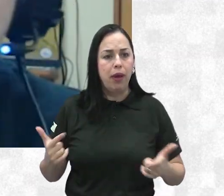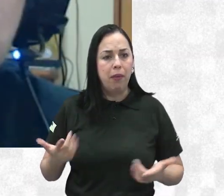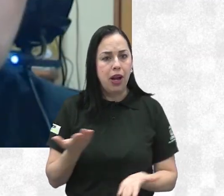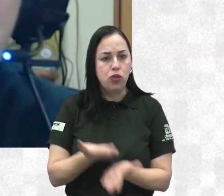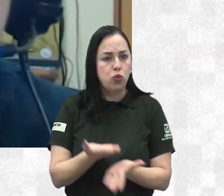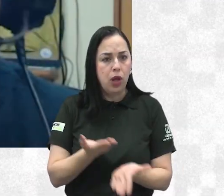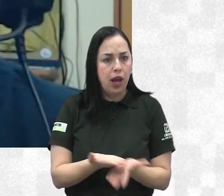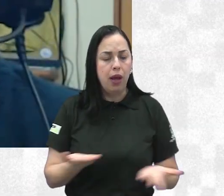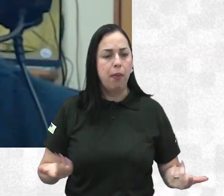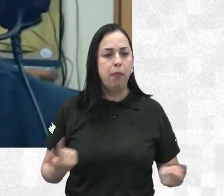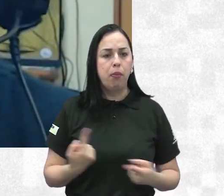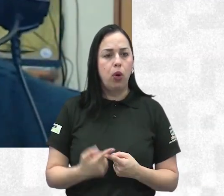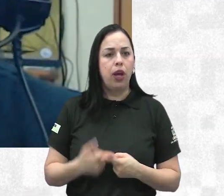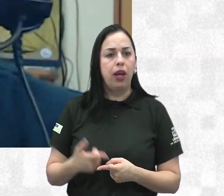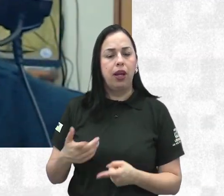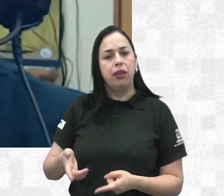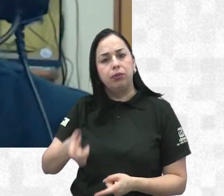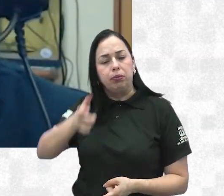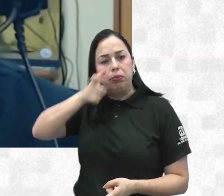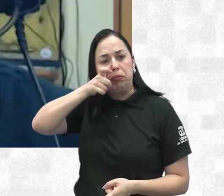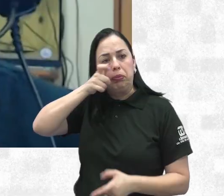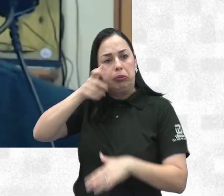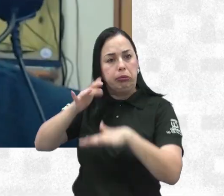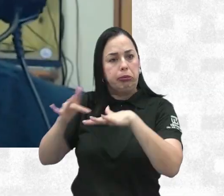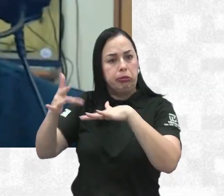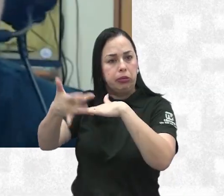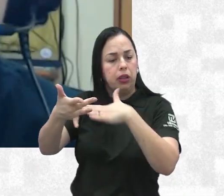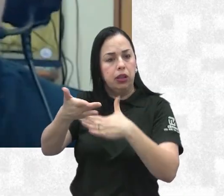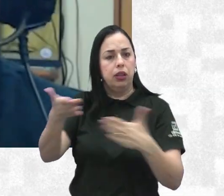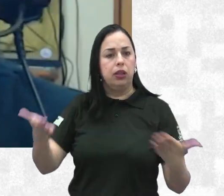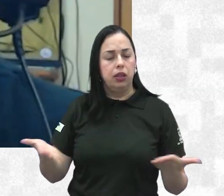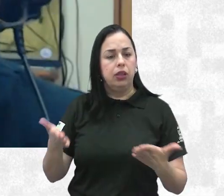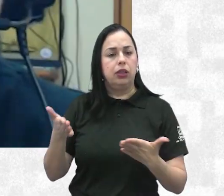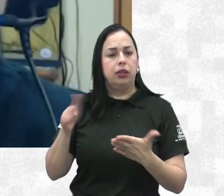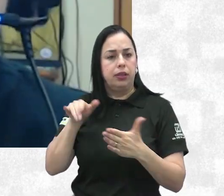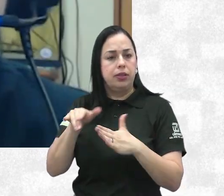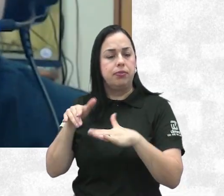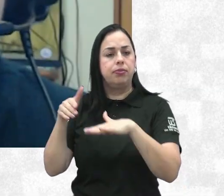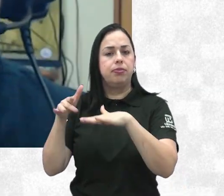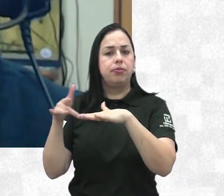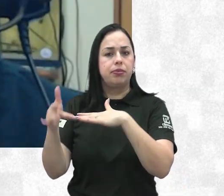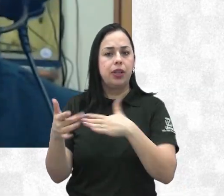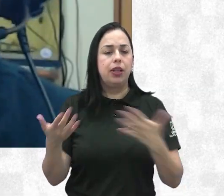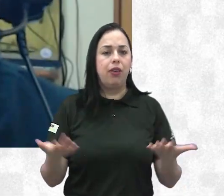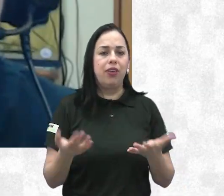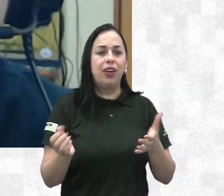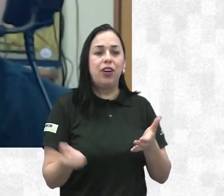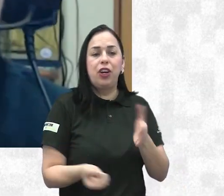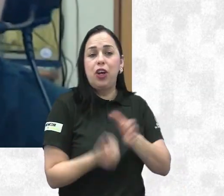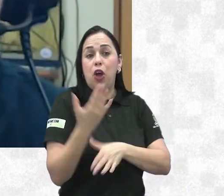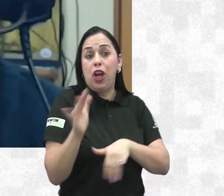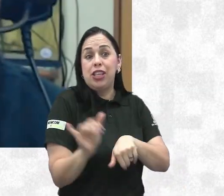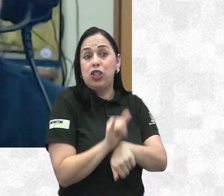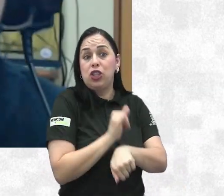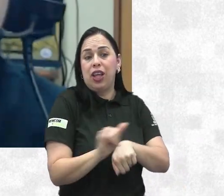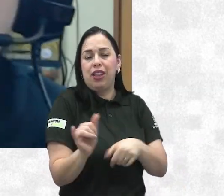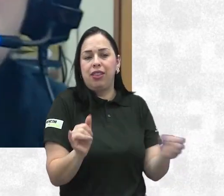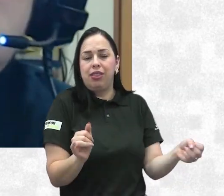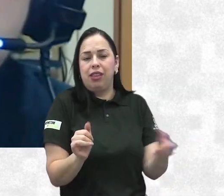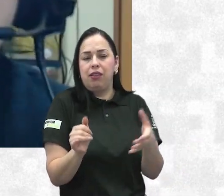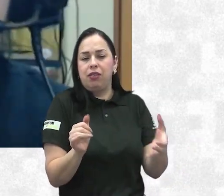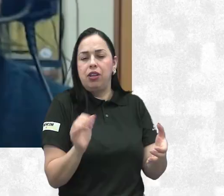estudar. Por quê? Porque a gente fala de um contexto digital, né? É uma sociedade digital da informação. Então, acabaram surgindo novas formas